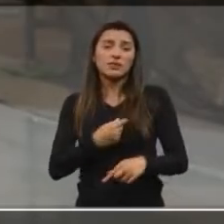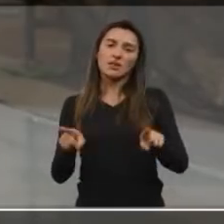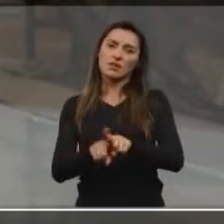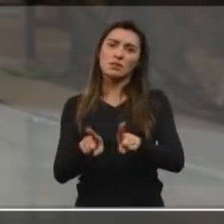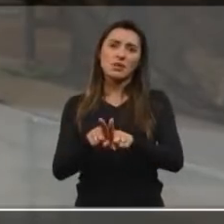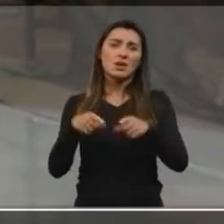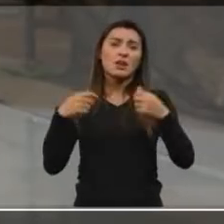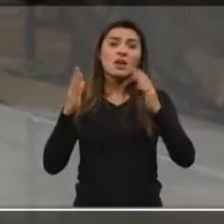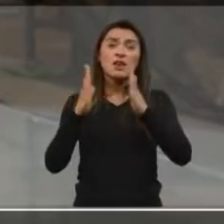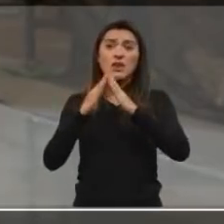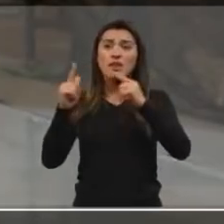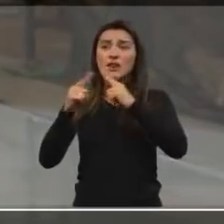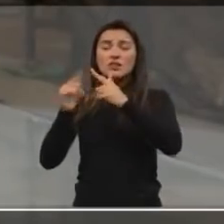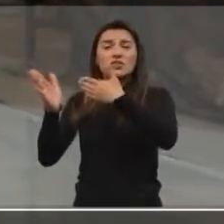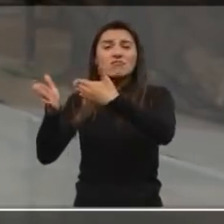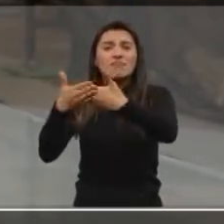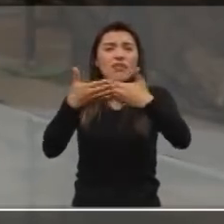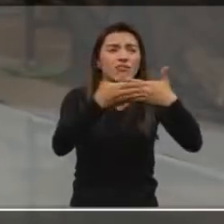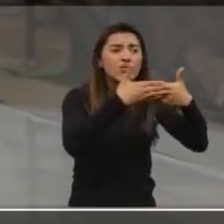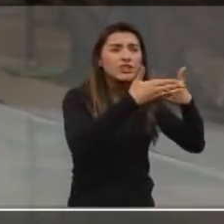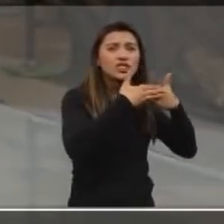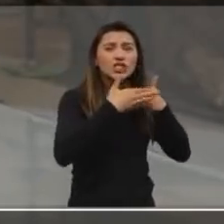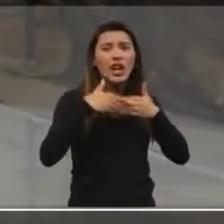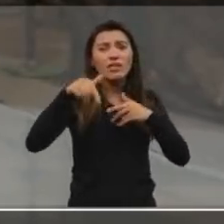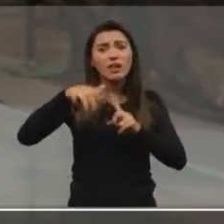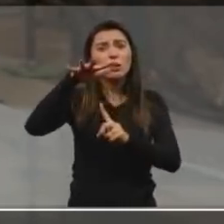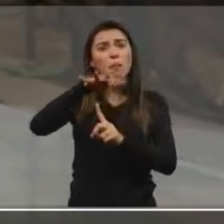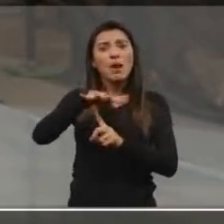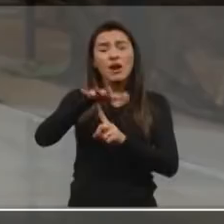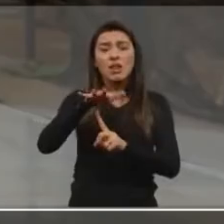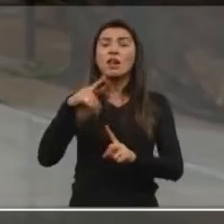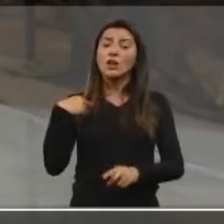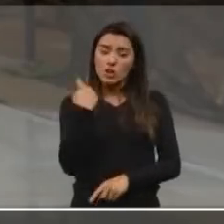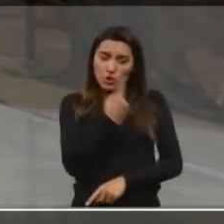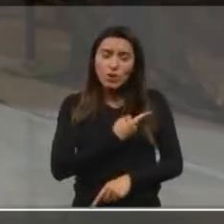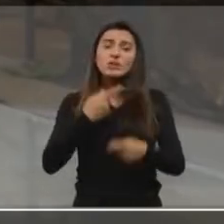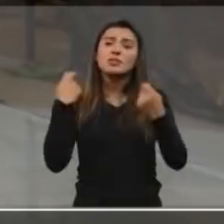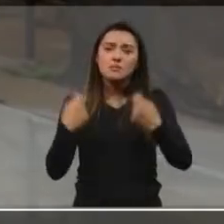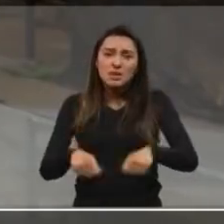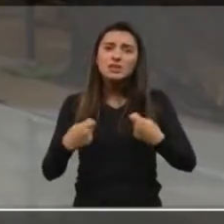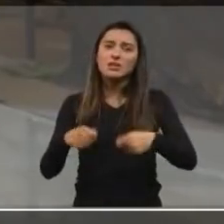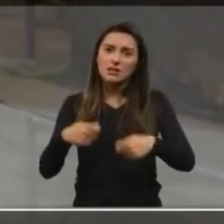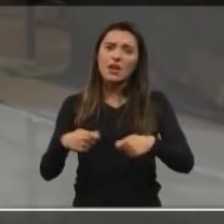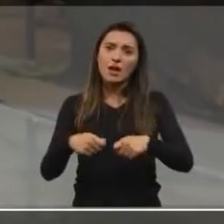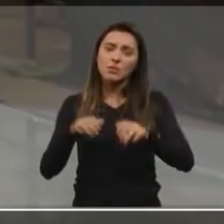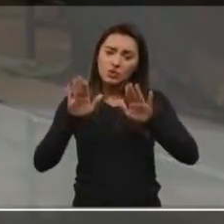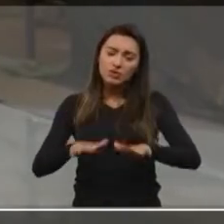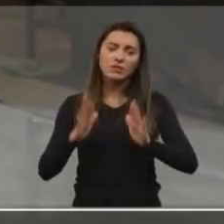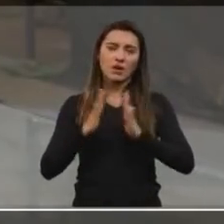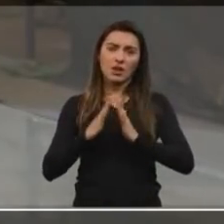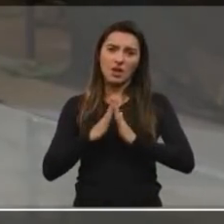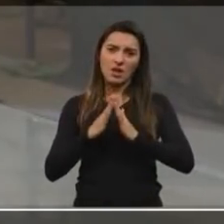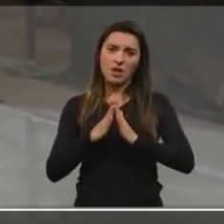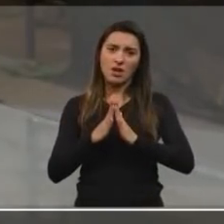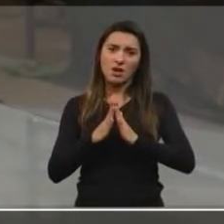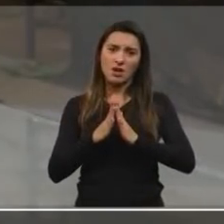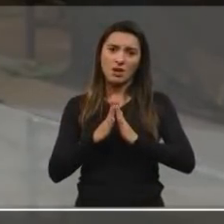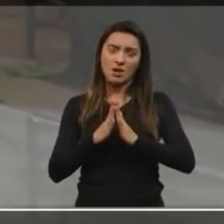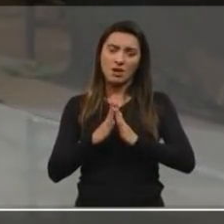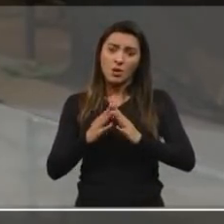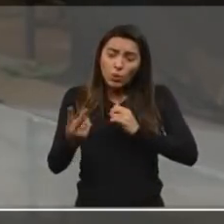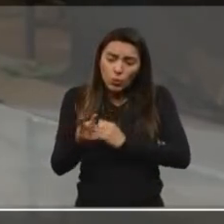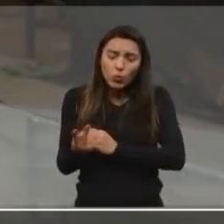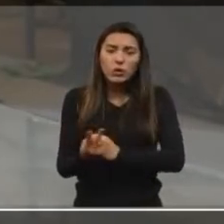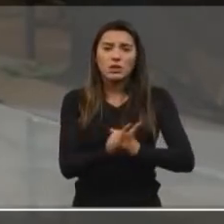estão fechadas em outros lugares abertos mas nós estamos na sua casa não por acaso pelo preciosíssimo sangue de